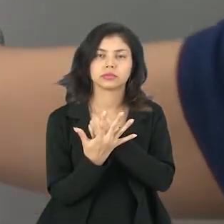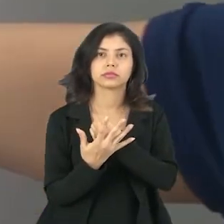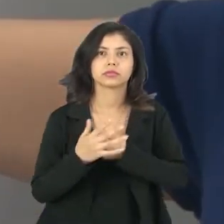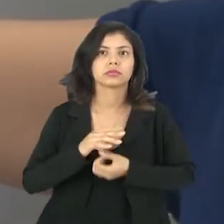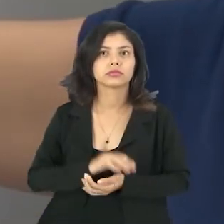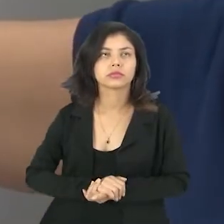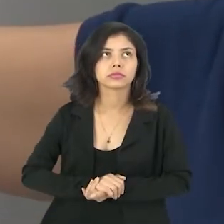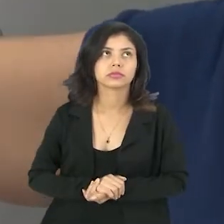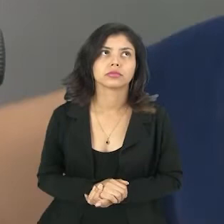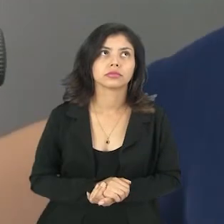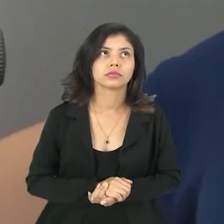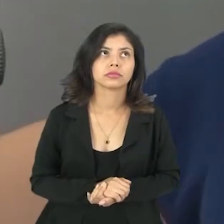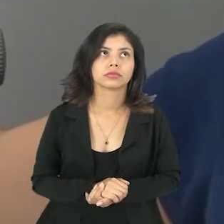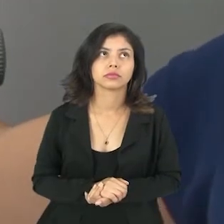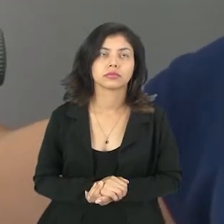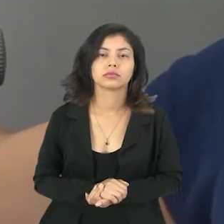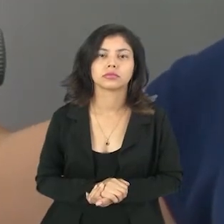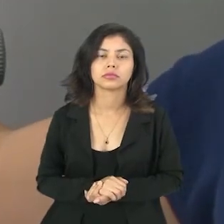me